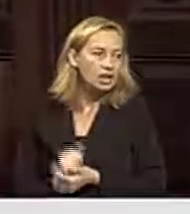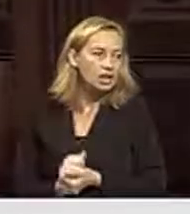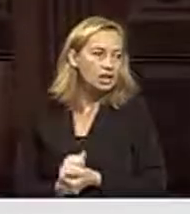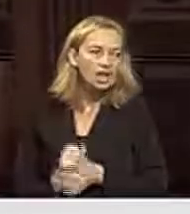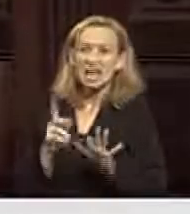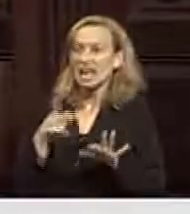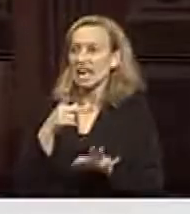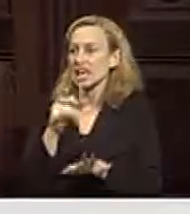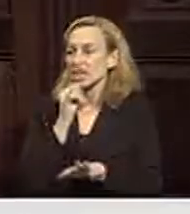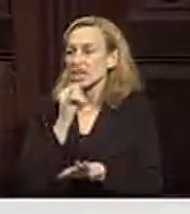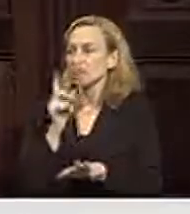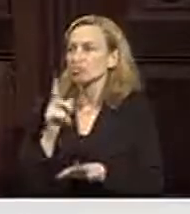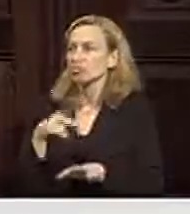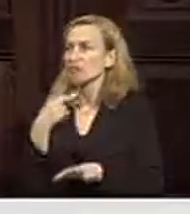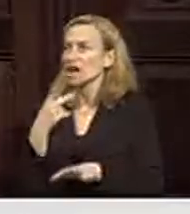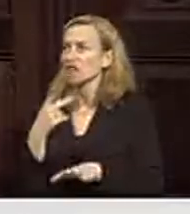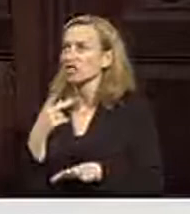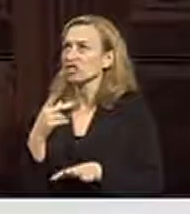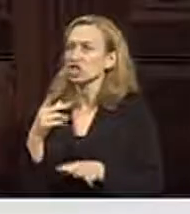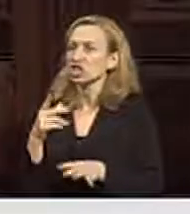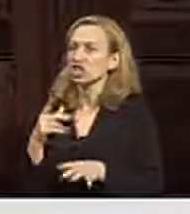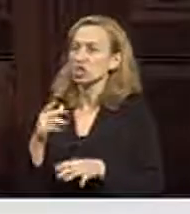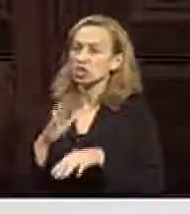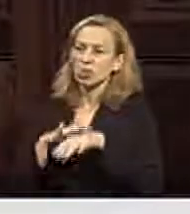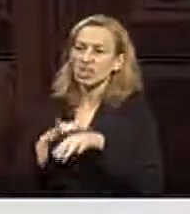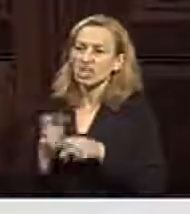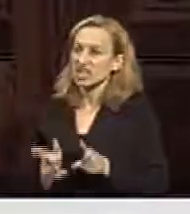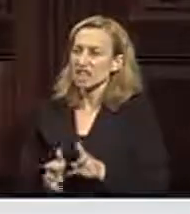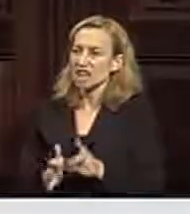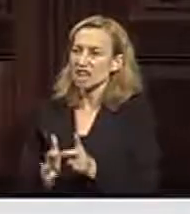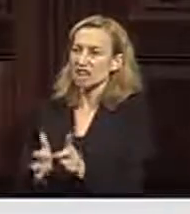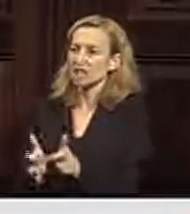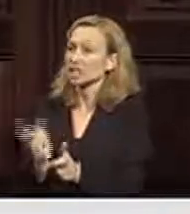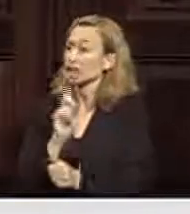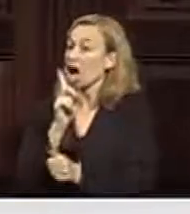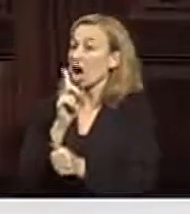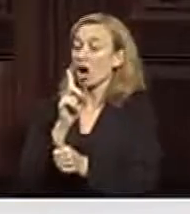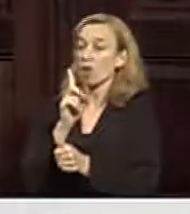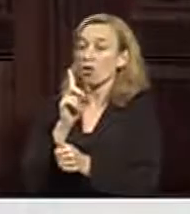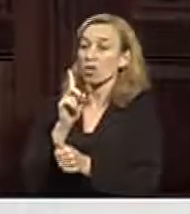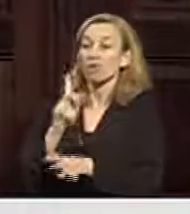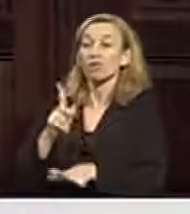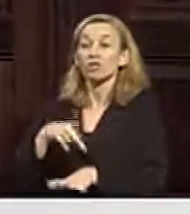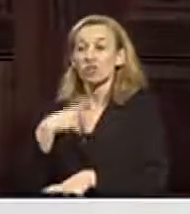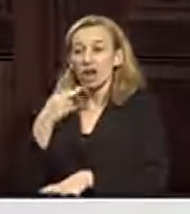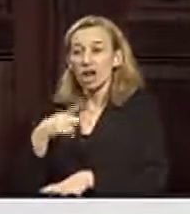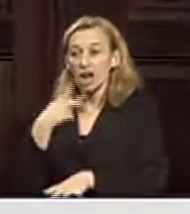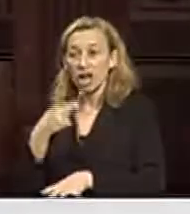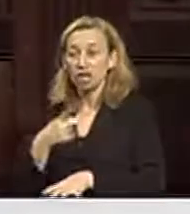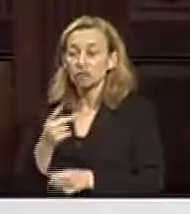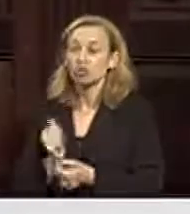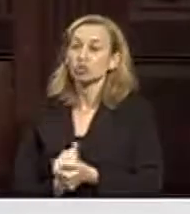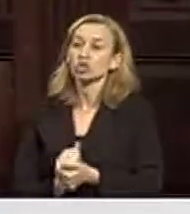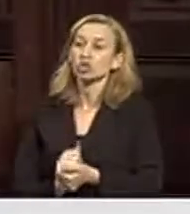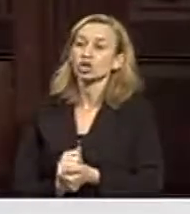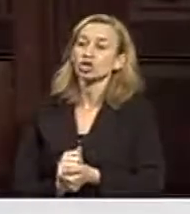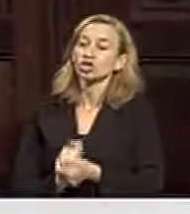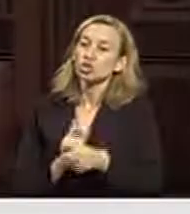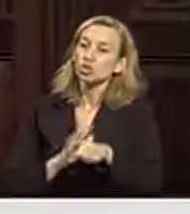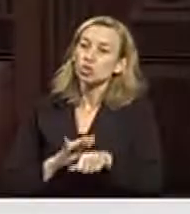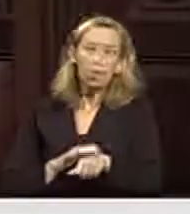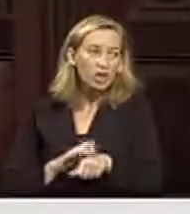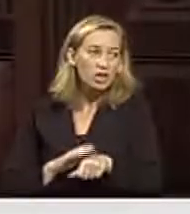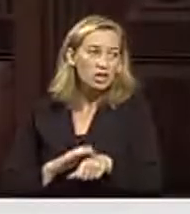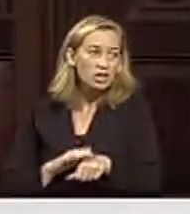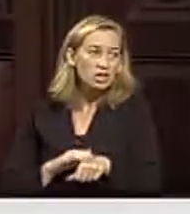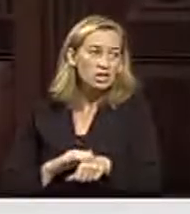o câncer, o Alzheimer, o Parkinson, não. Nós estamos falando de fibrose cística,